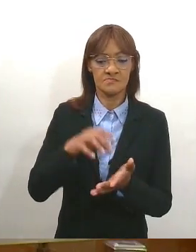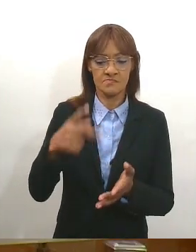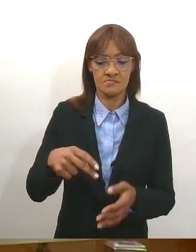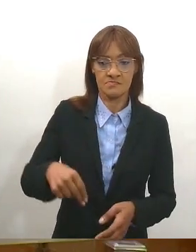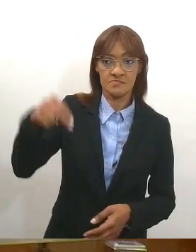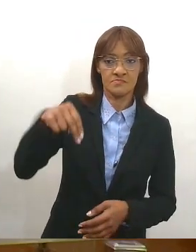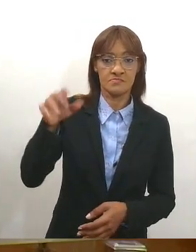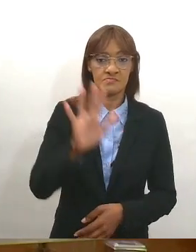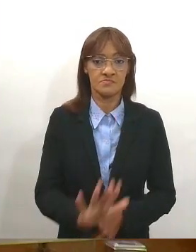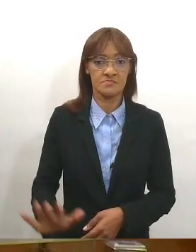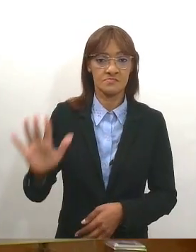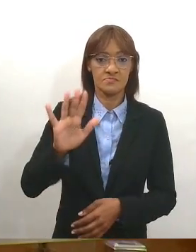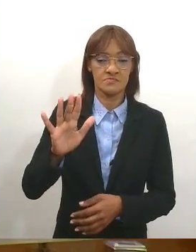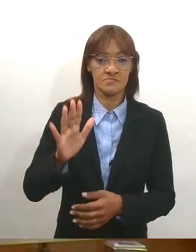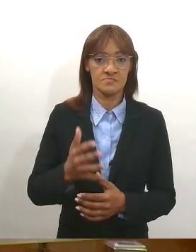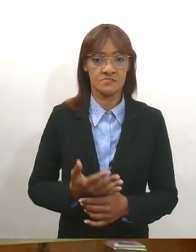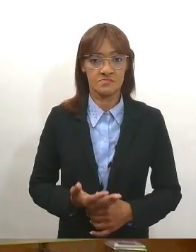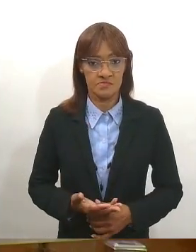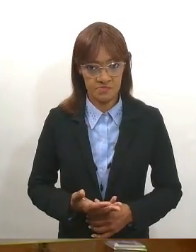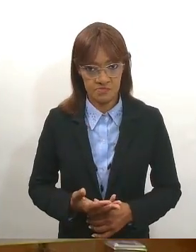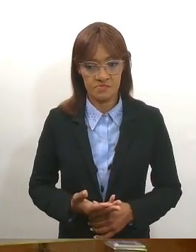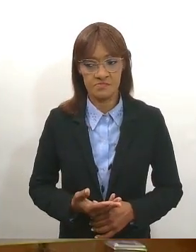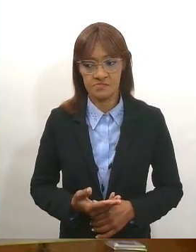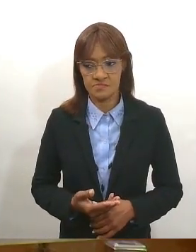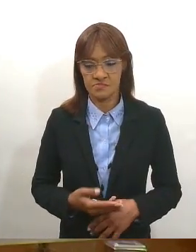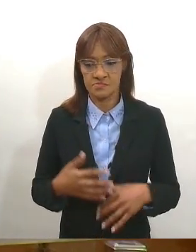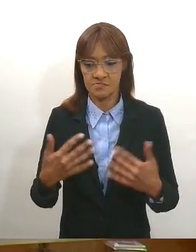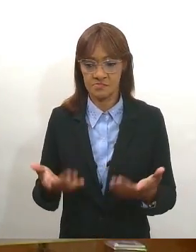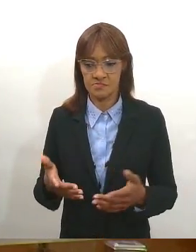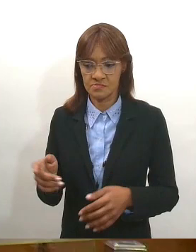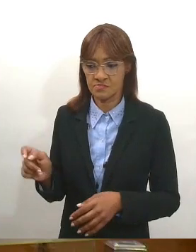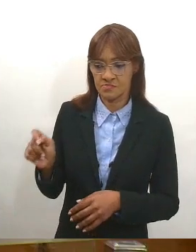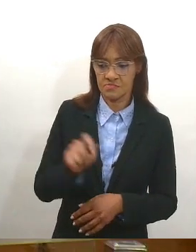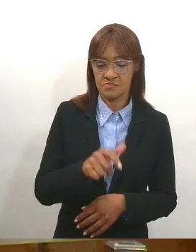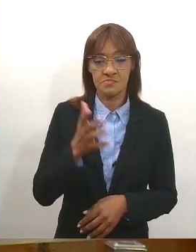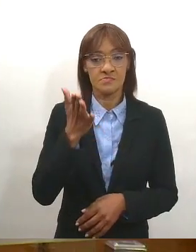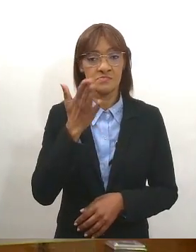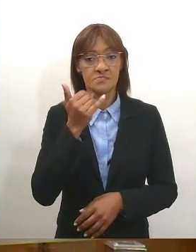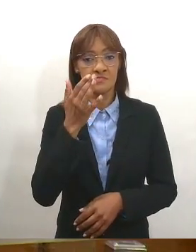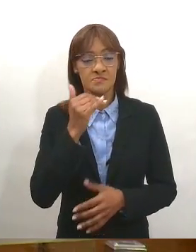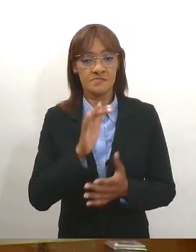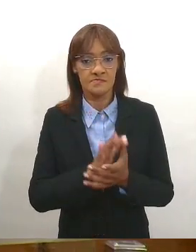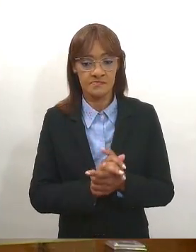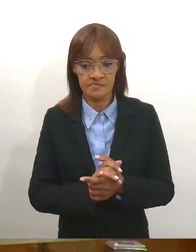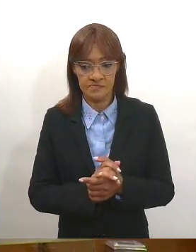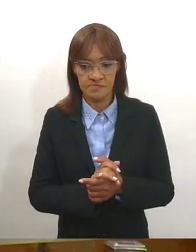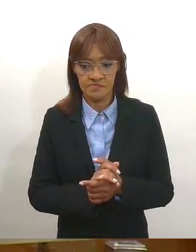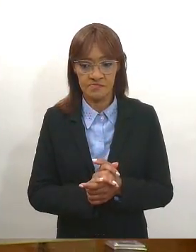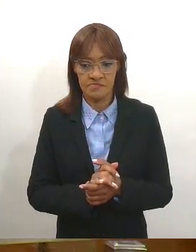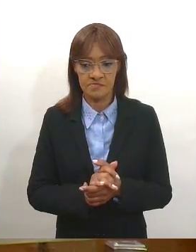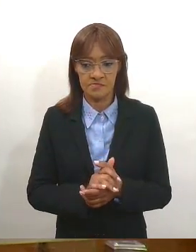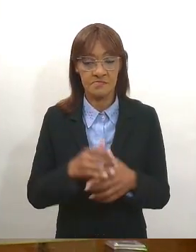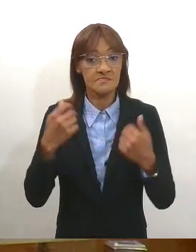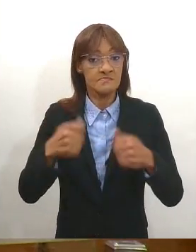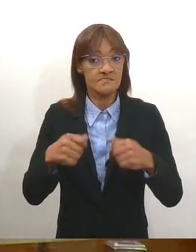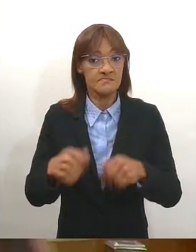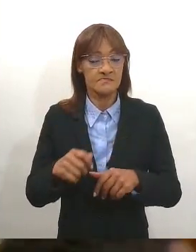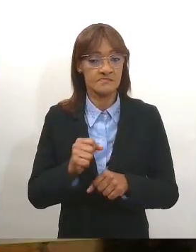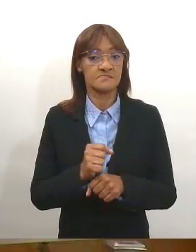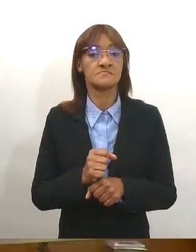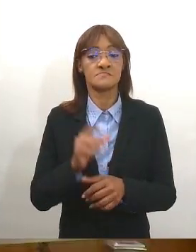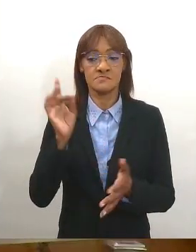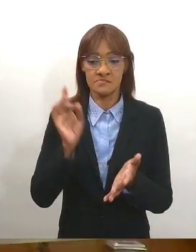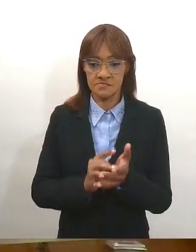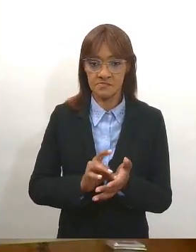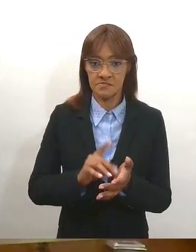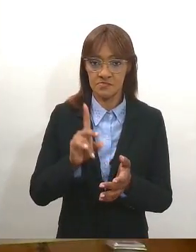O auxílio alimentação, que era para ser atualizado em 1º de maio, retroativo a 1º de